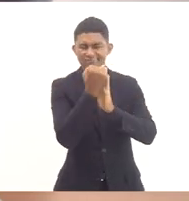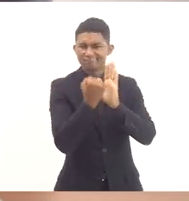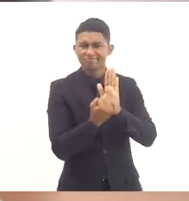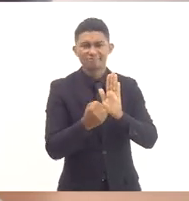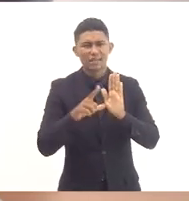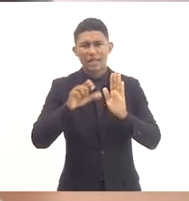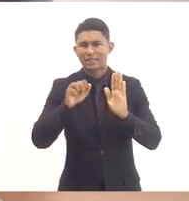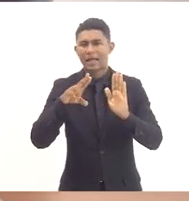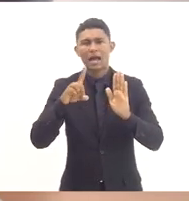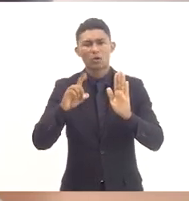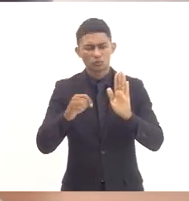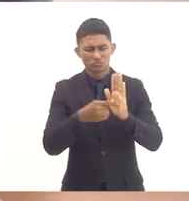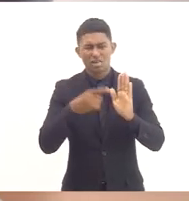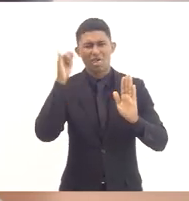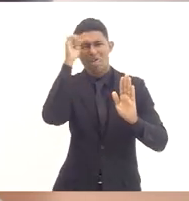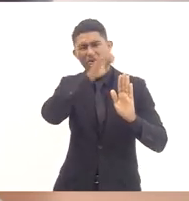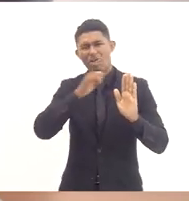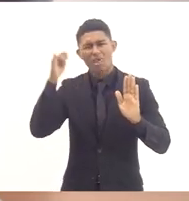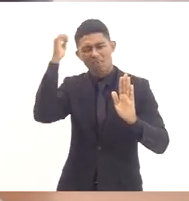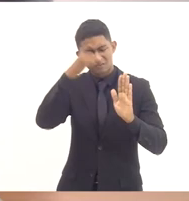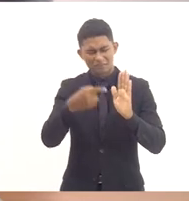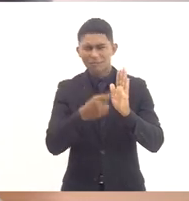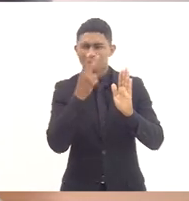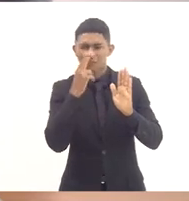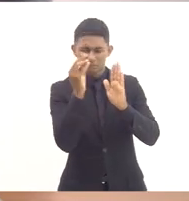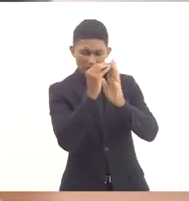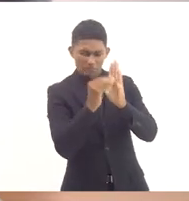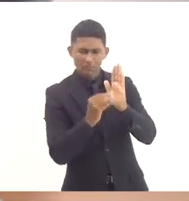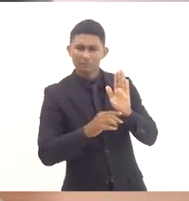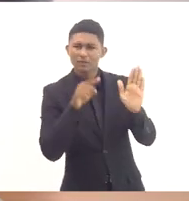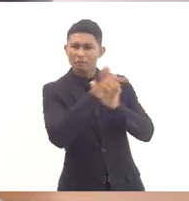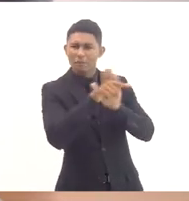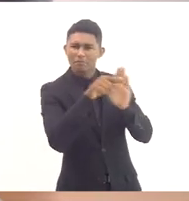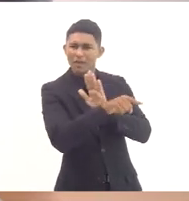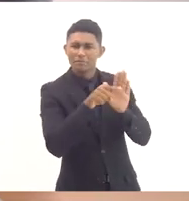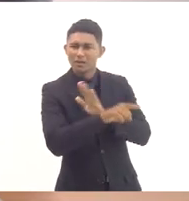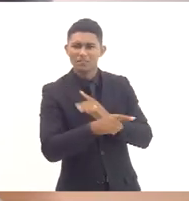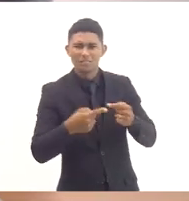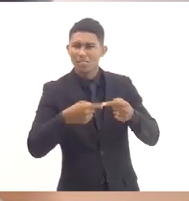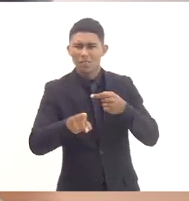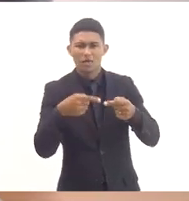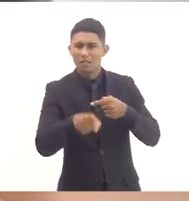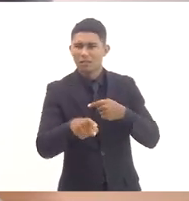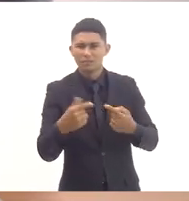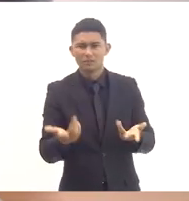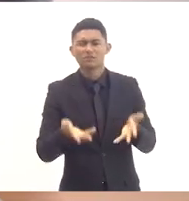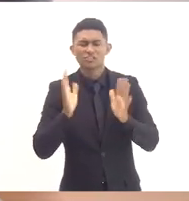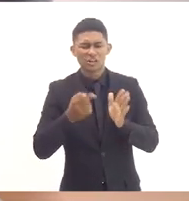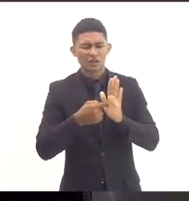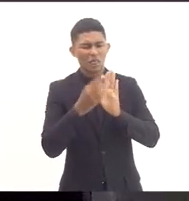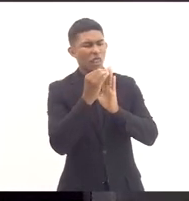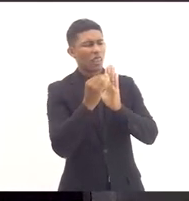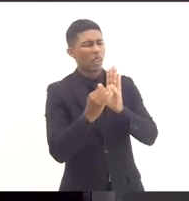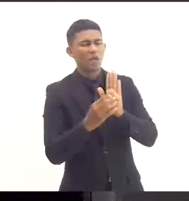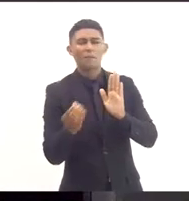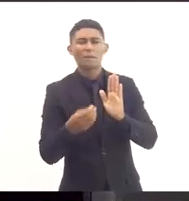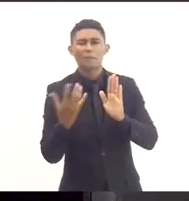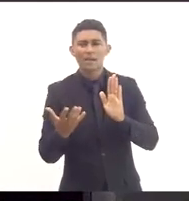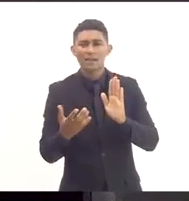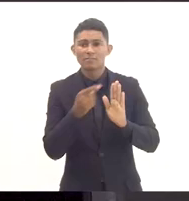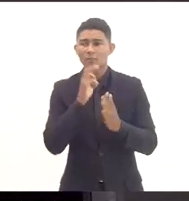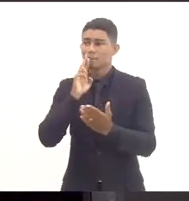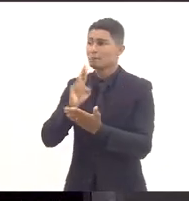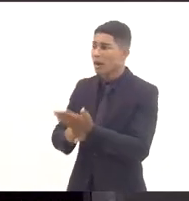absolutamente obsoleto cujas perguntas nada tem a ver com a concessão até já é feito propositadamente para negar